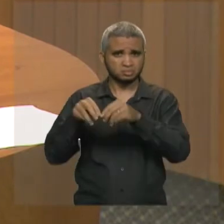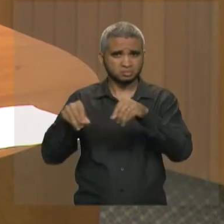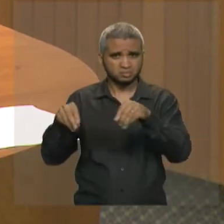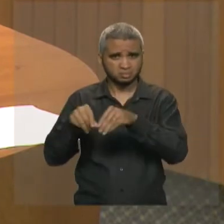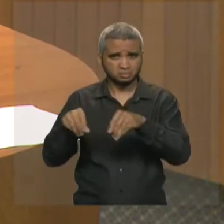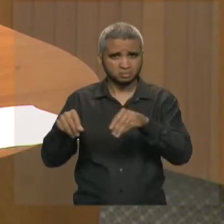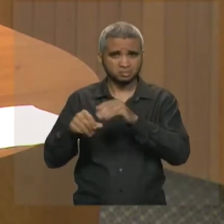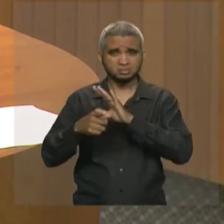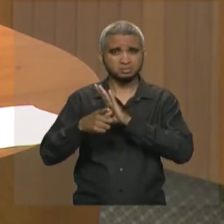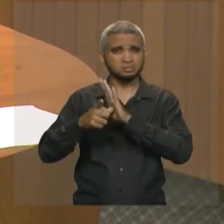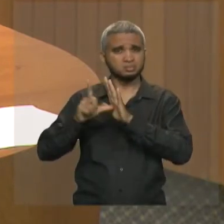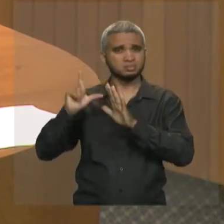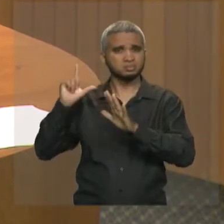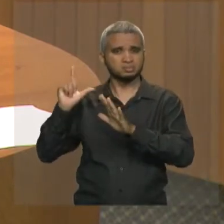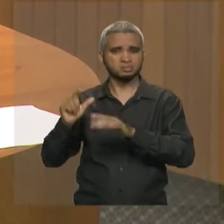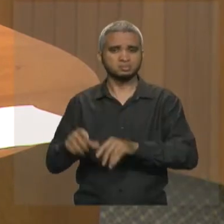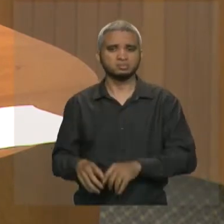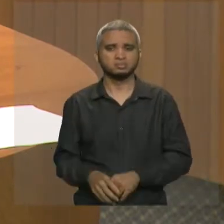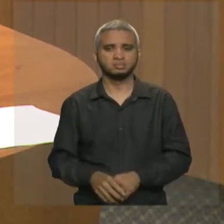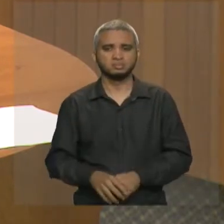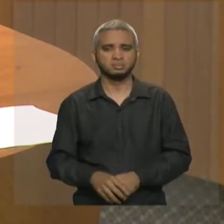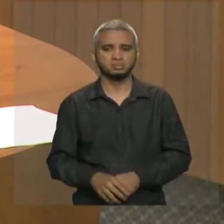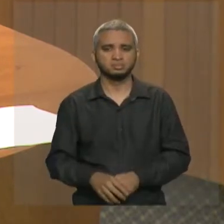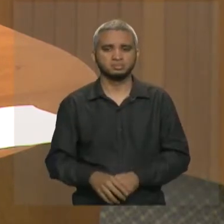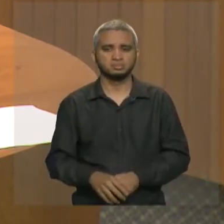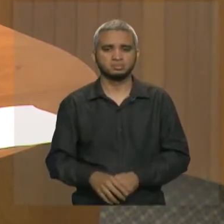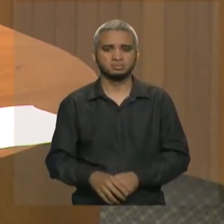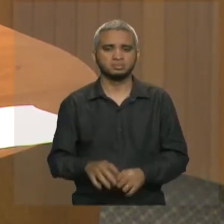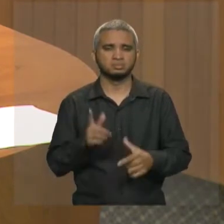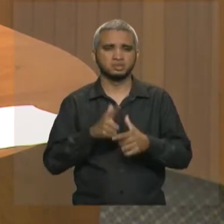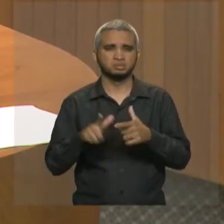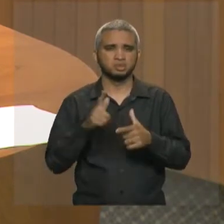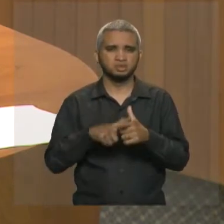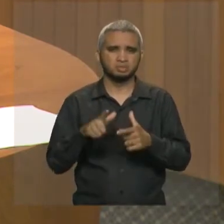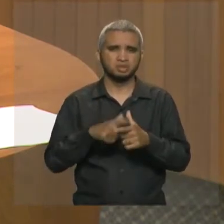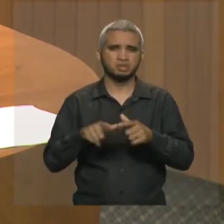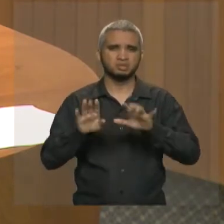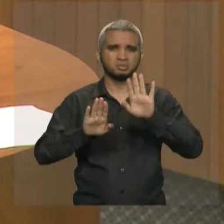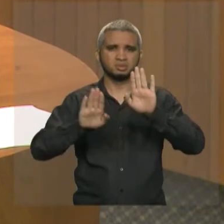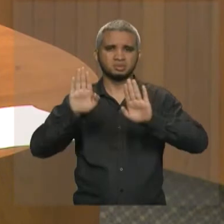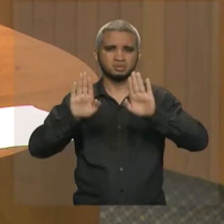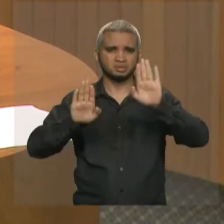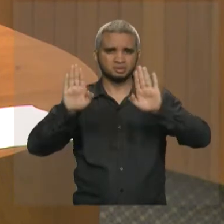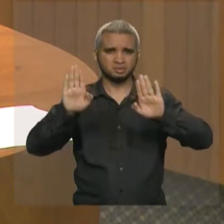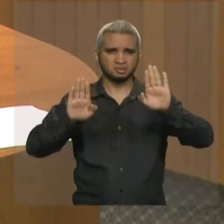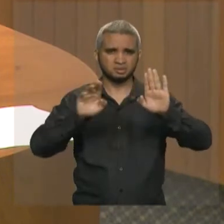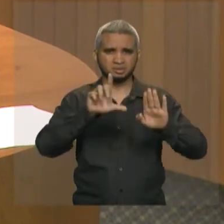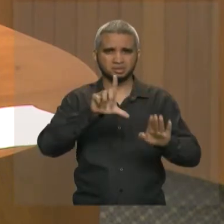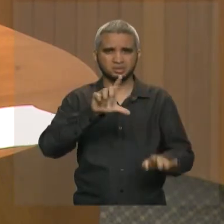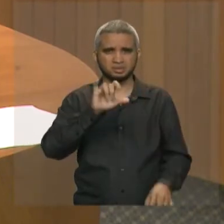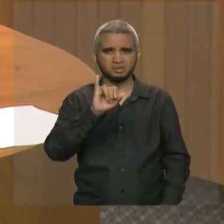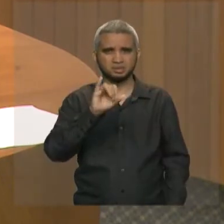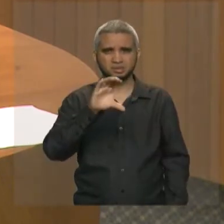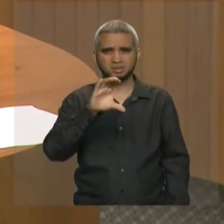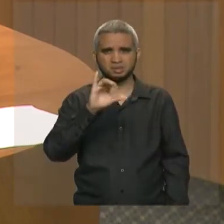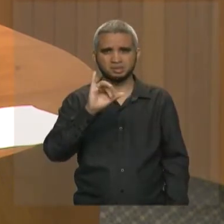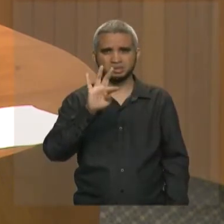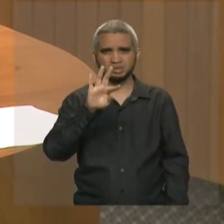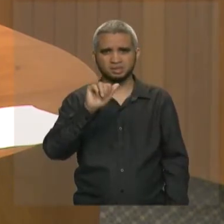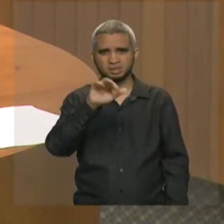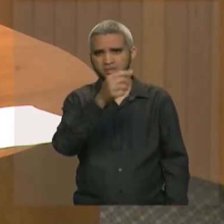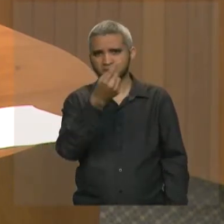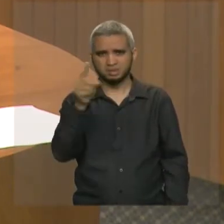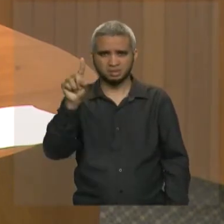governador, por problemas de licitação, dotação orçamentária, enfim, a construção dessa